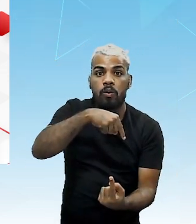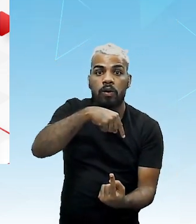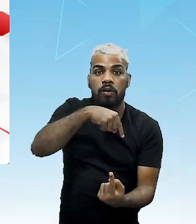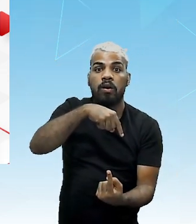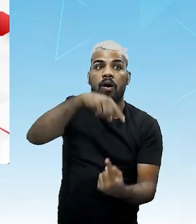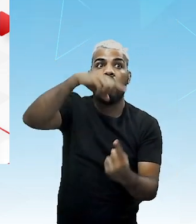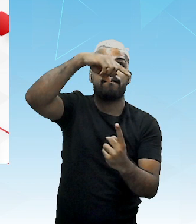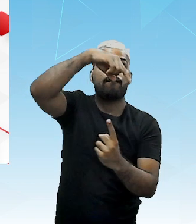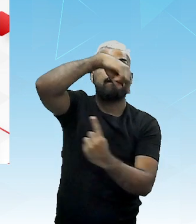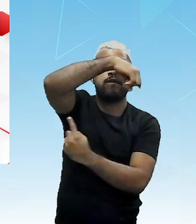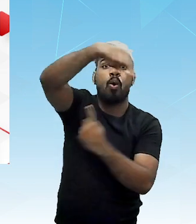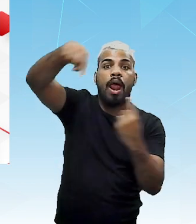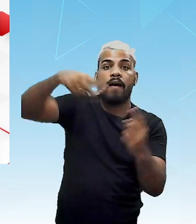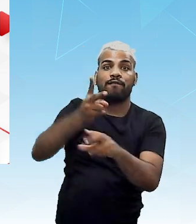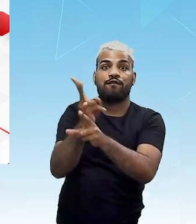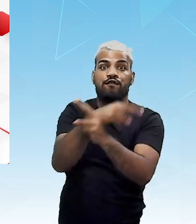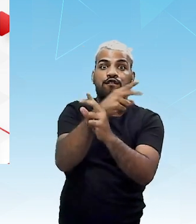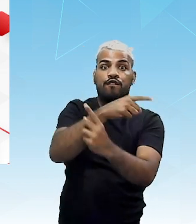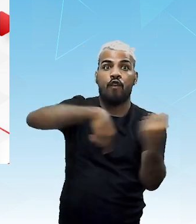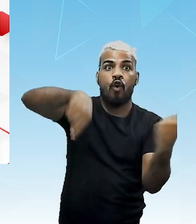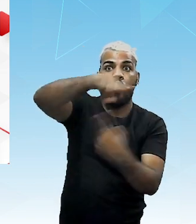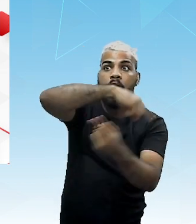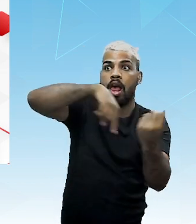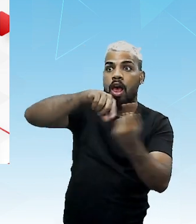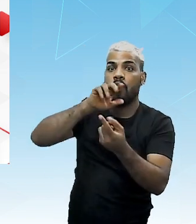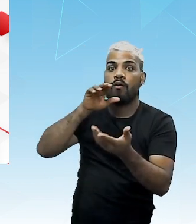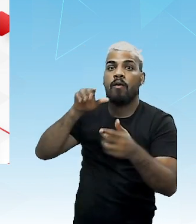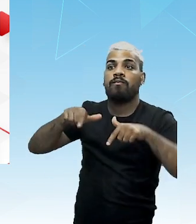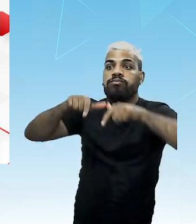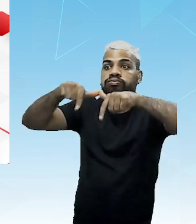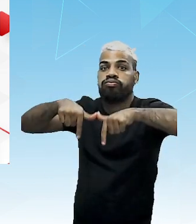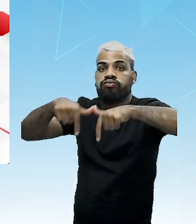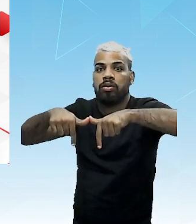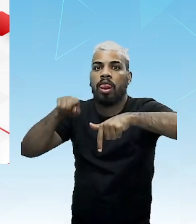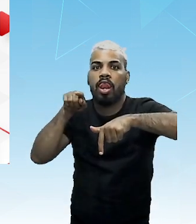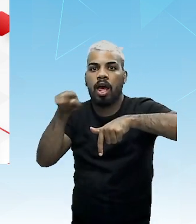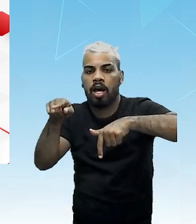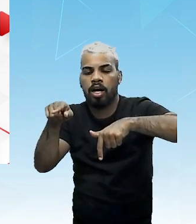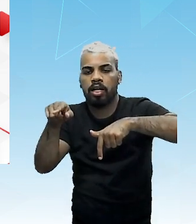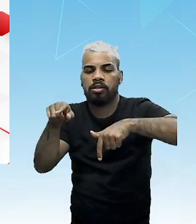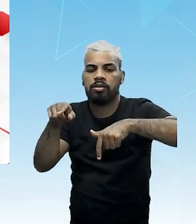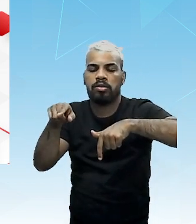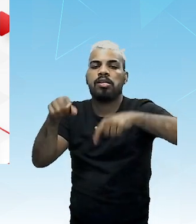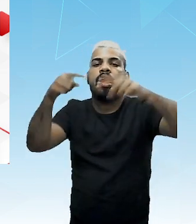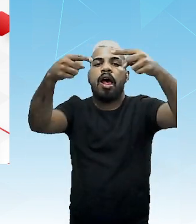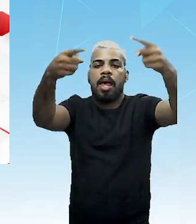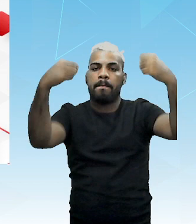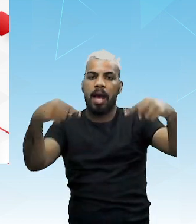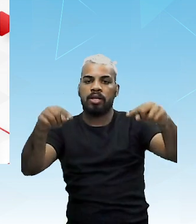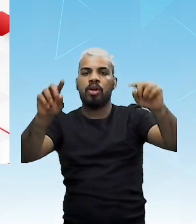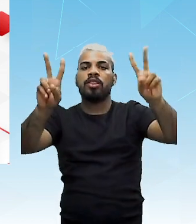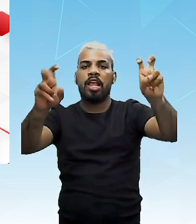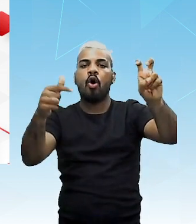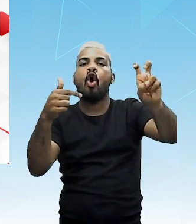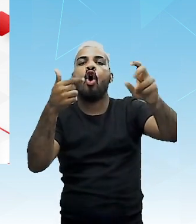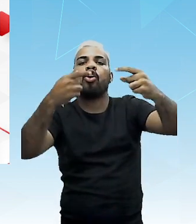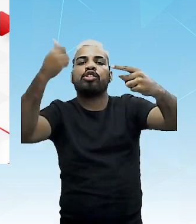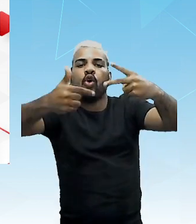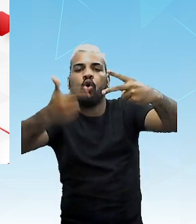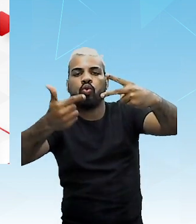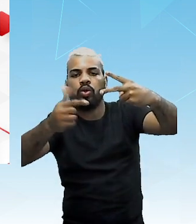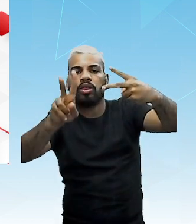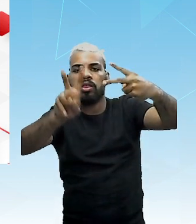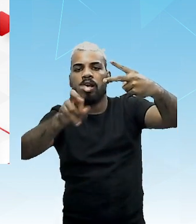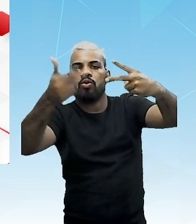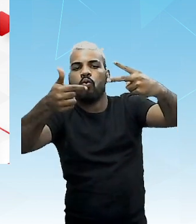e matou 500 pessoas? Então, já desperta o interesse do leitor a saber um pouco mais